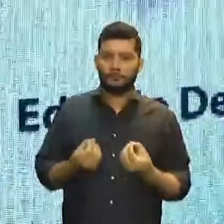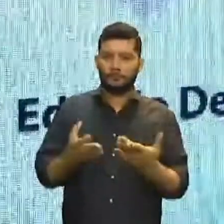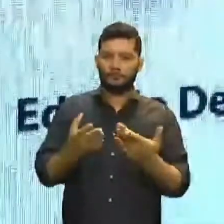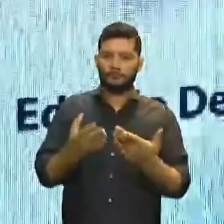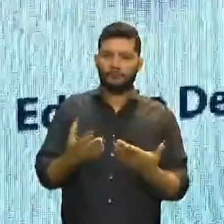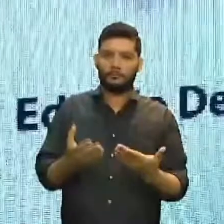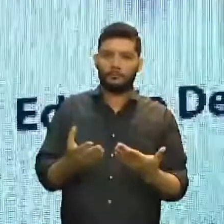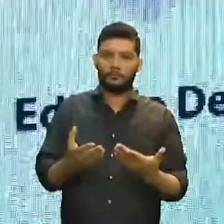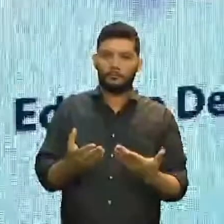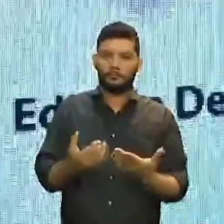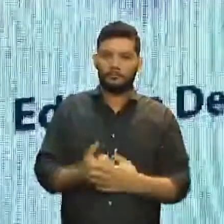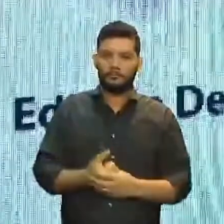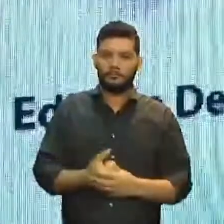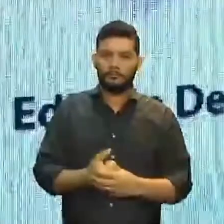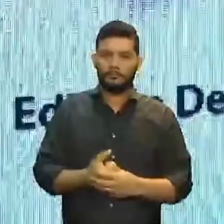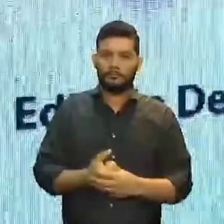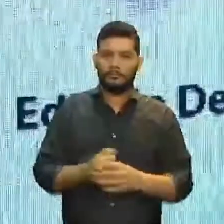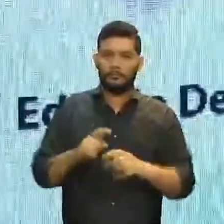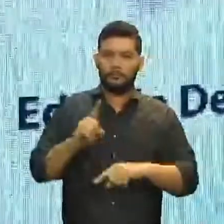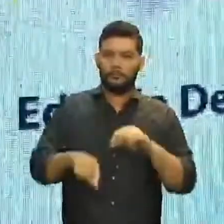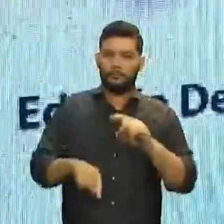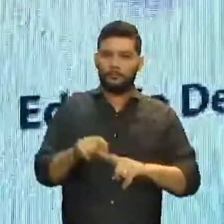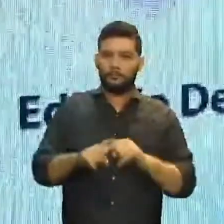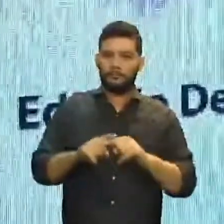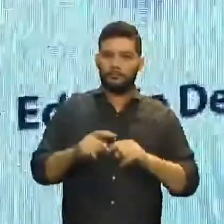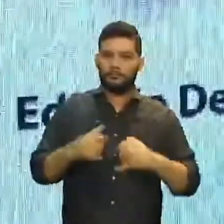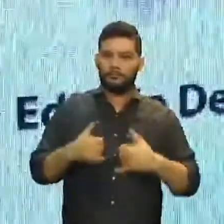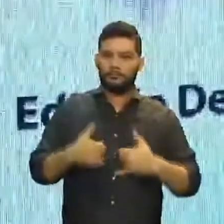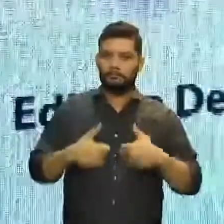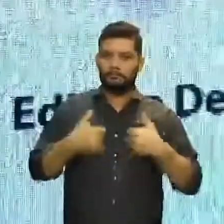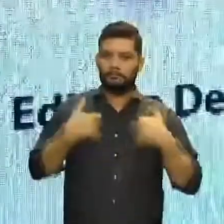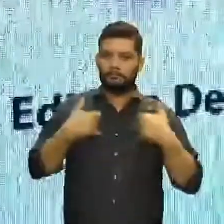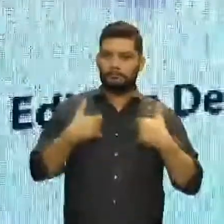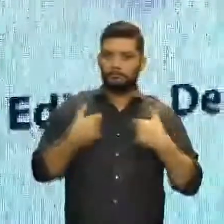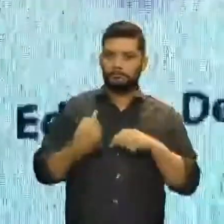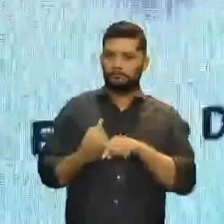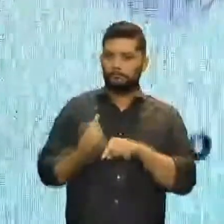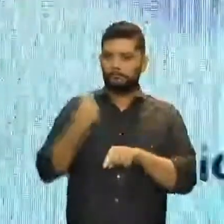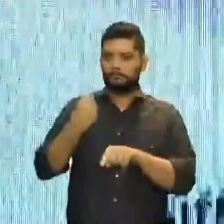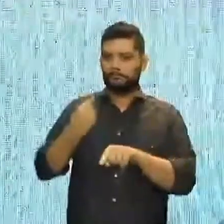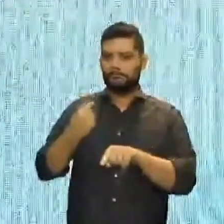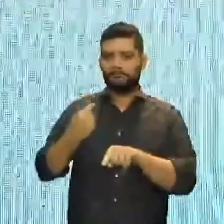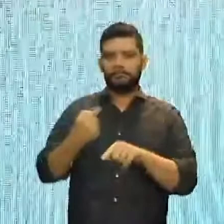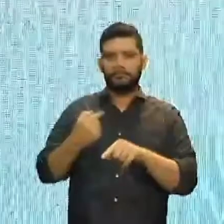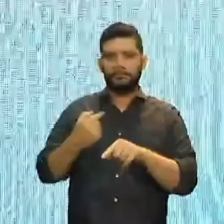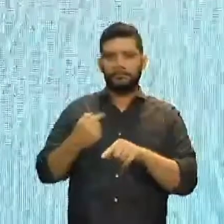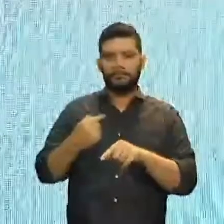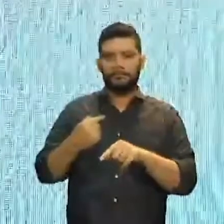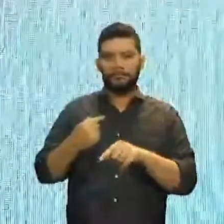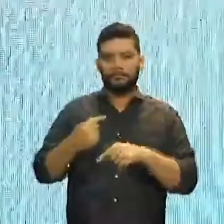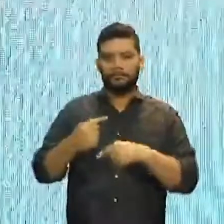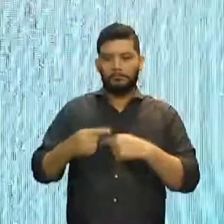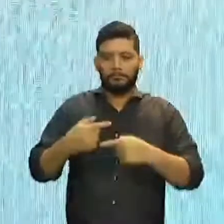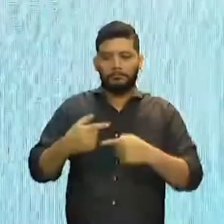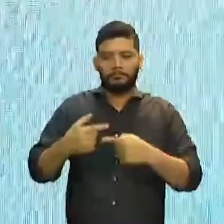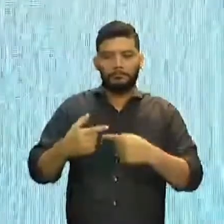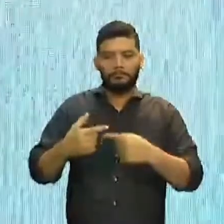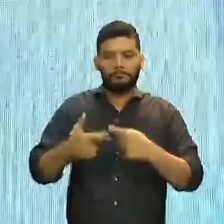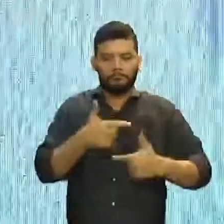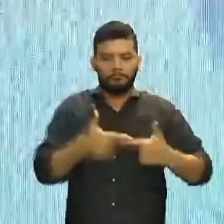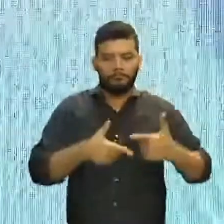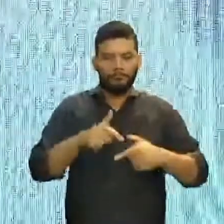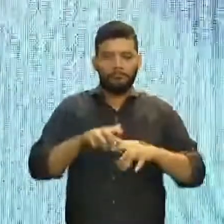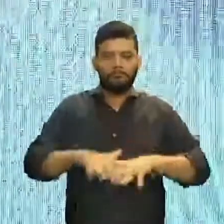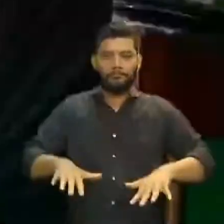de estarmos entregando esse equipamento, além de estar honrando com todos aqueles que prestam